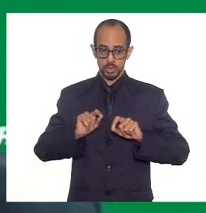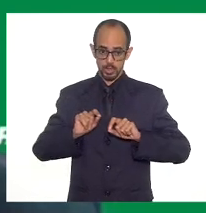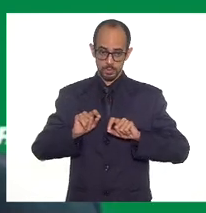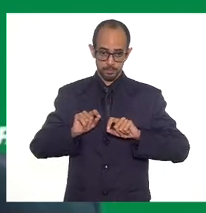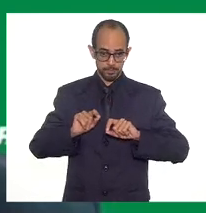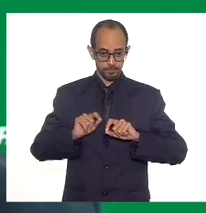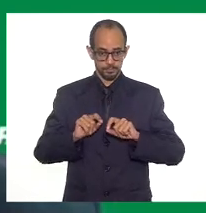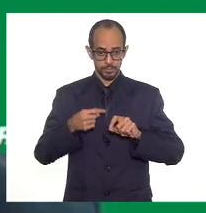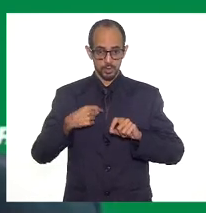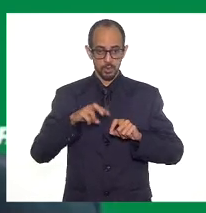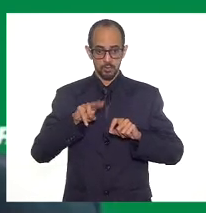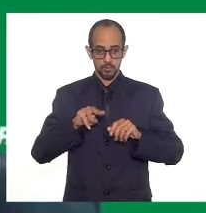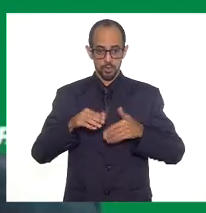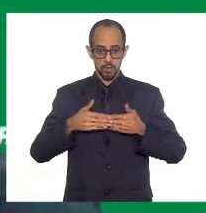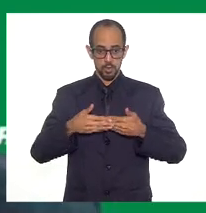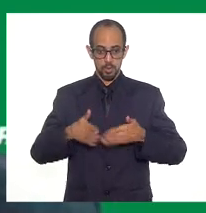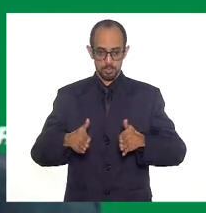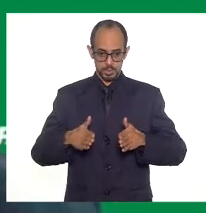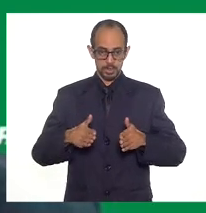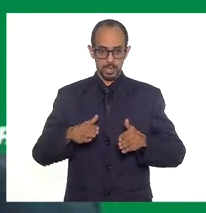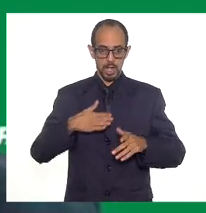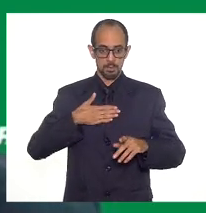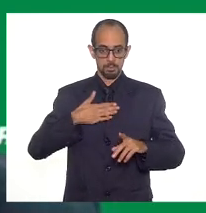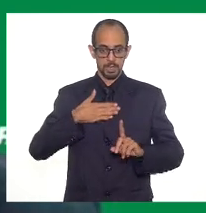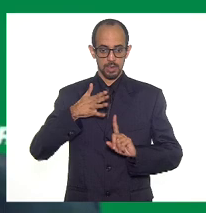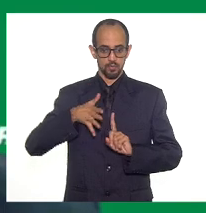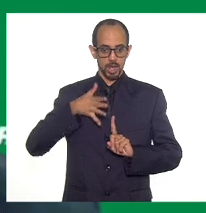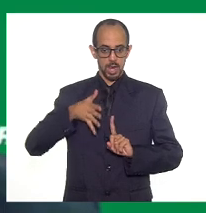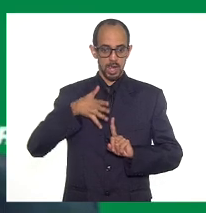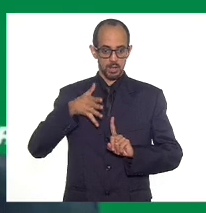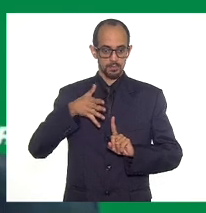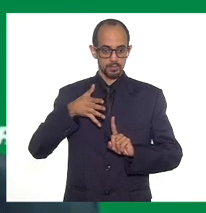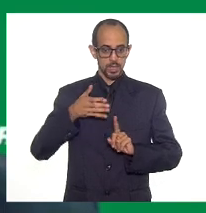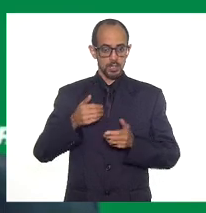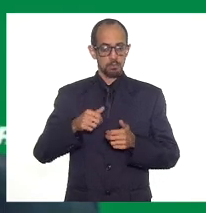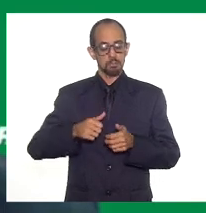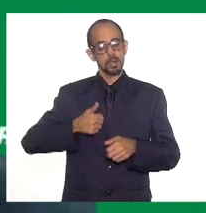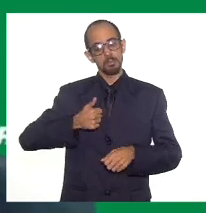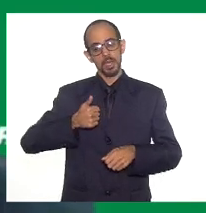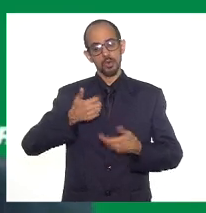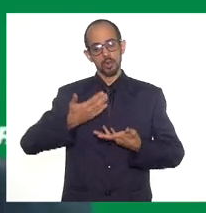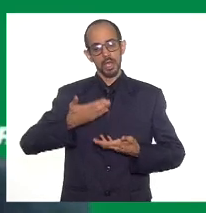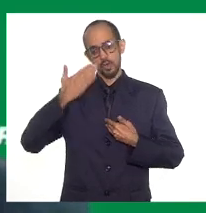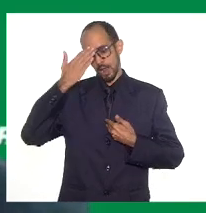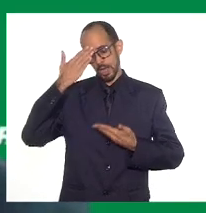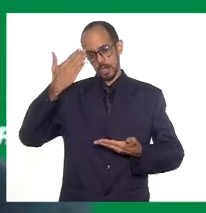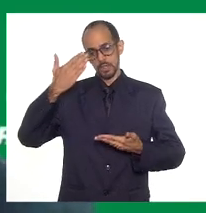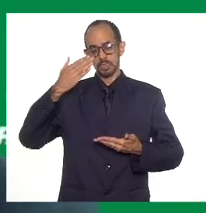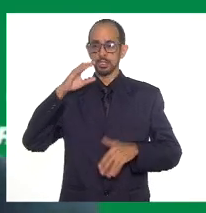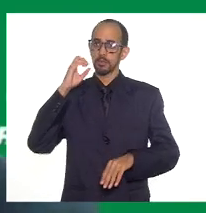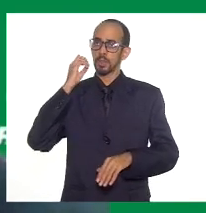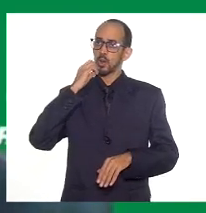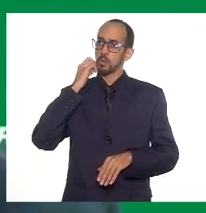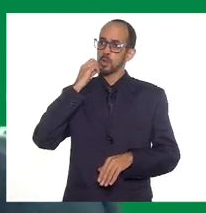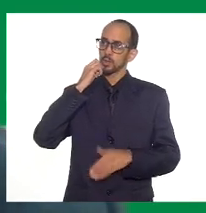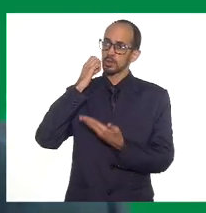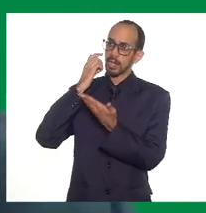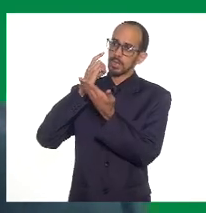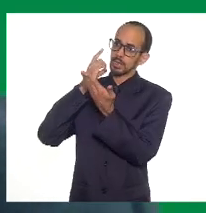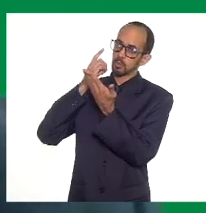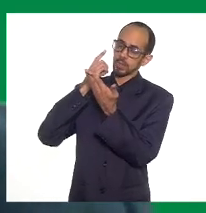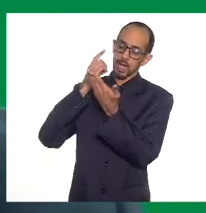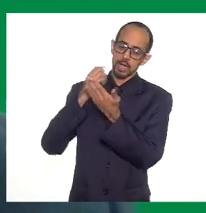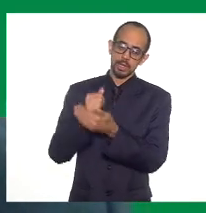eu vou dar início aqui, então. A minha fala, em primeiro lugar, queria agradecer, deputada, pela oportunidade